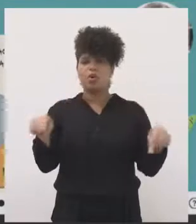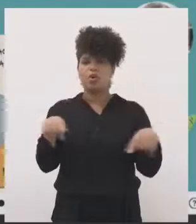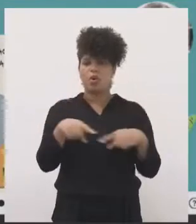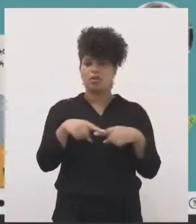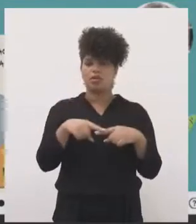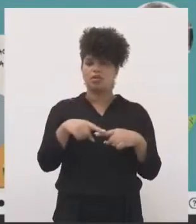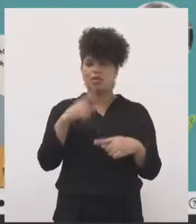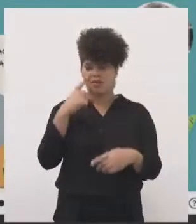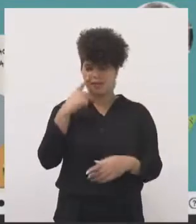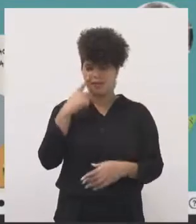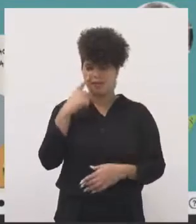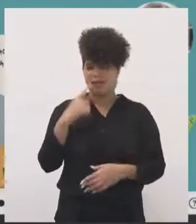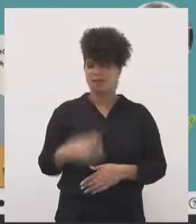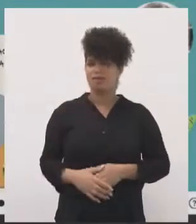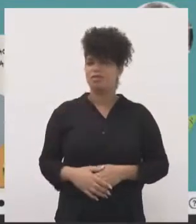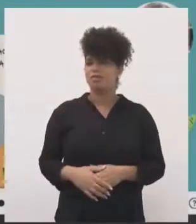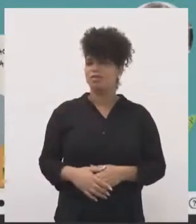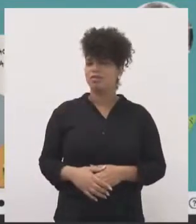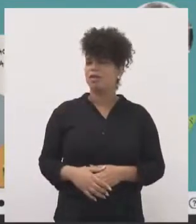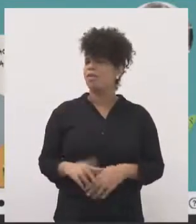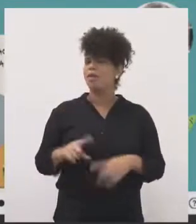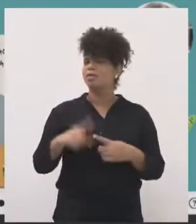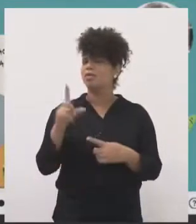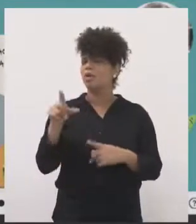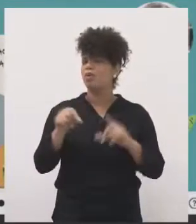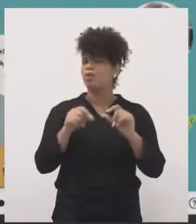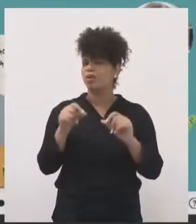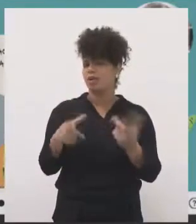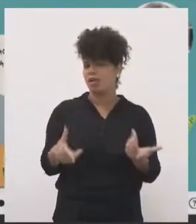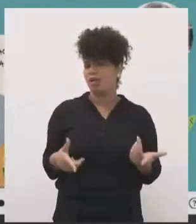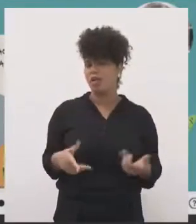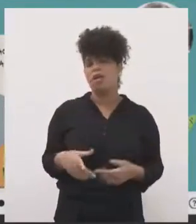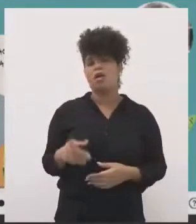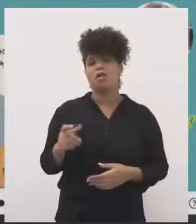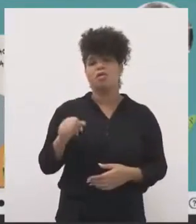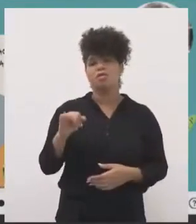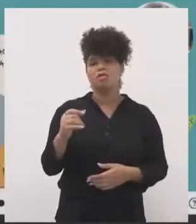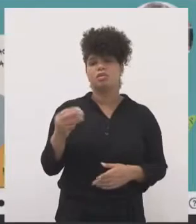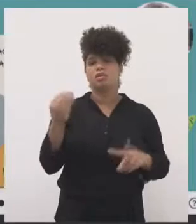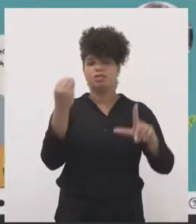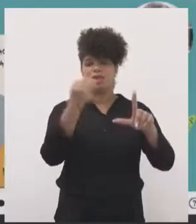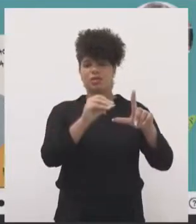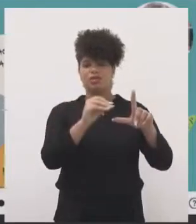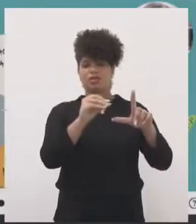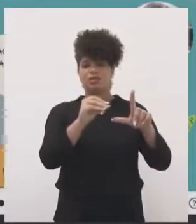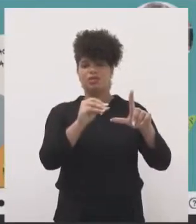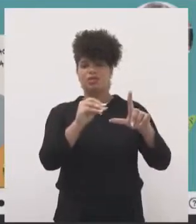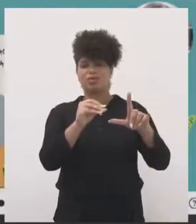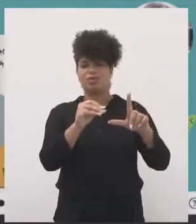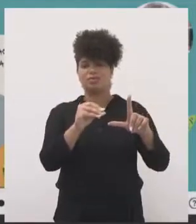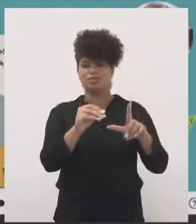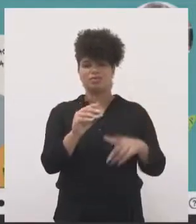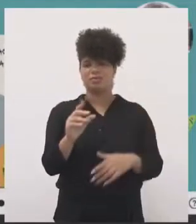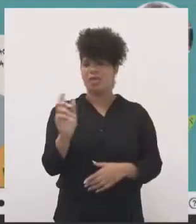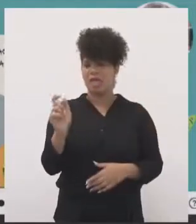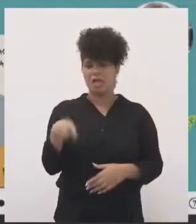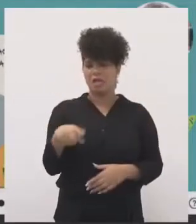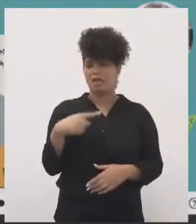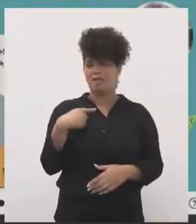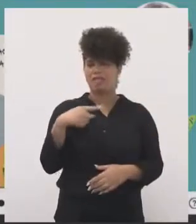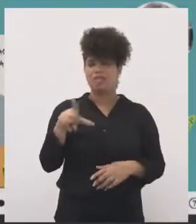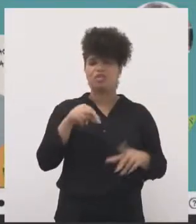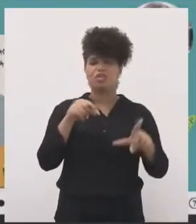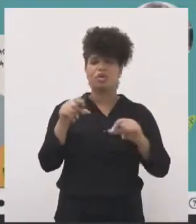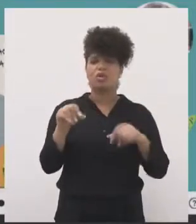aqui? O que são os quadros? Quadro é algo para você colocar algo dentro. É um frame, né? uma estrutura,